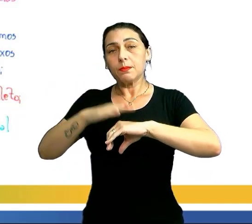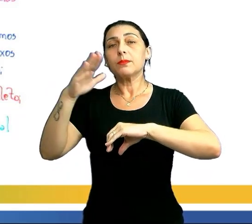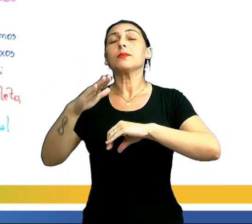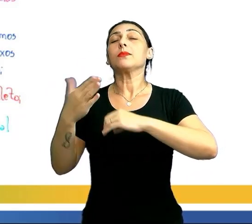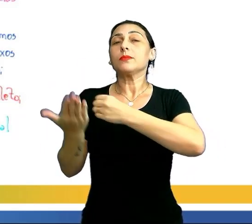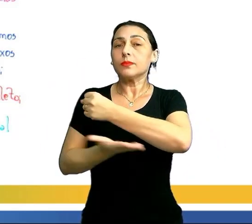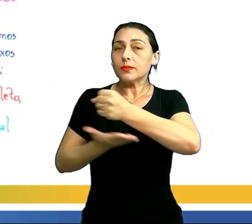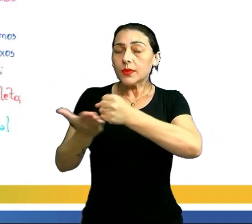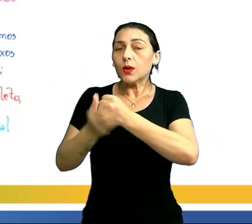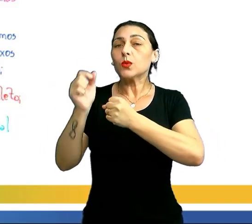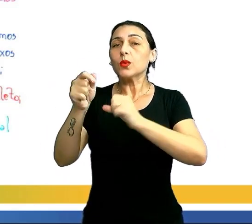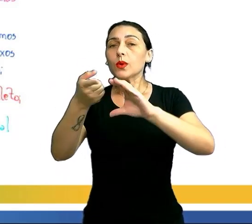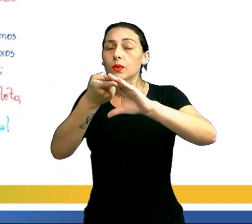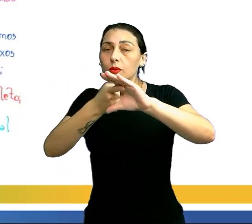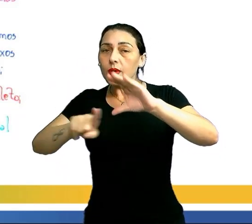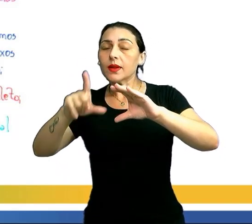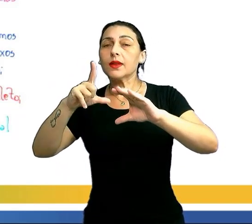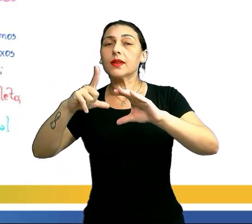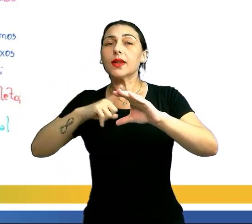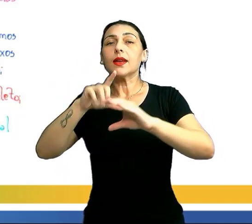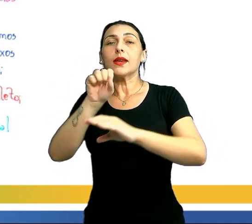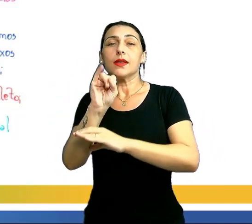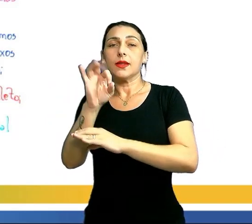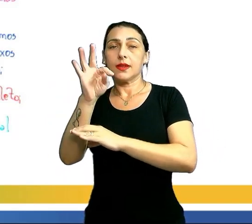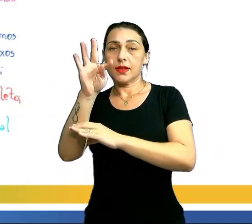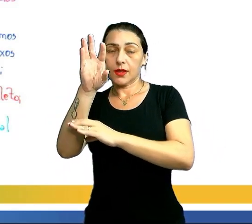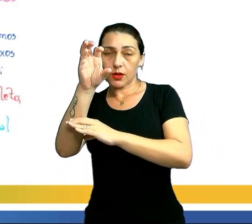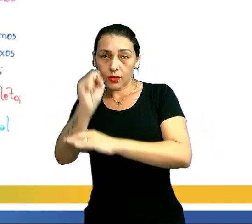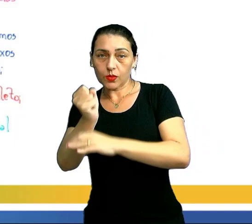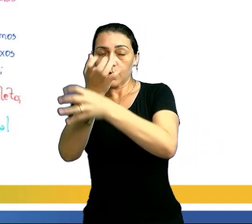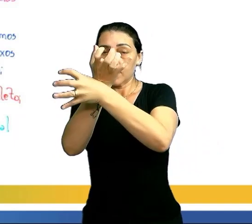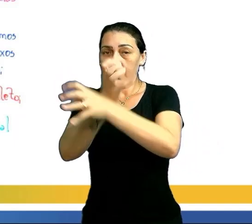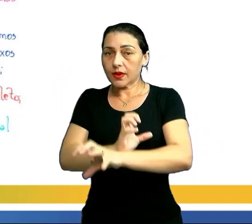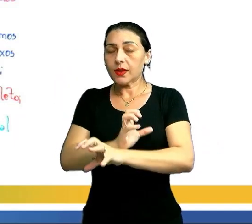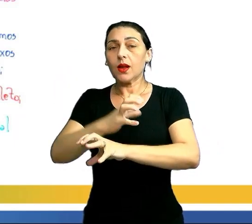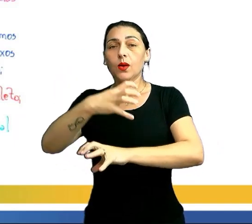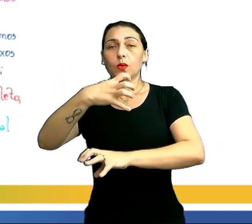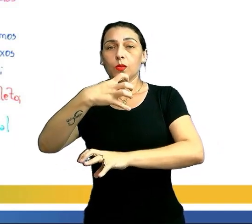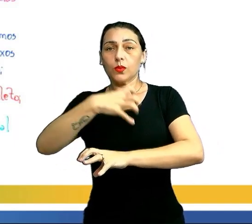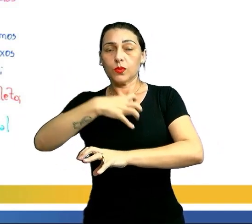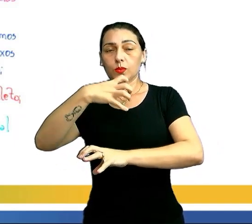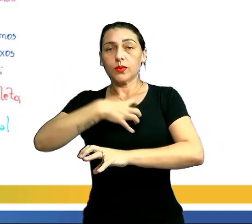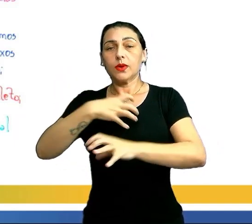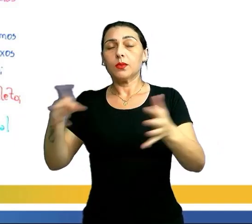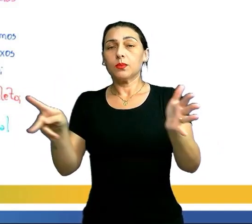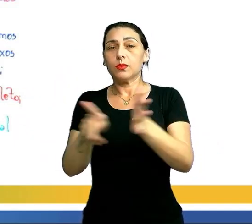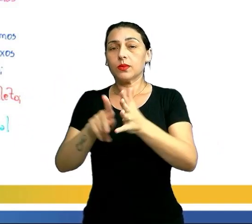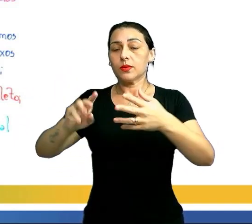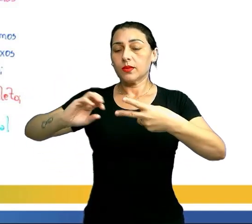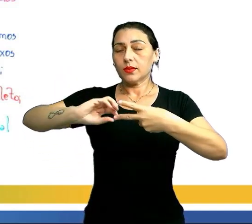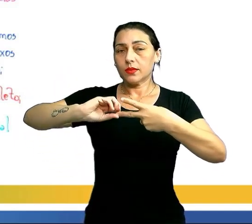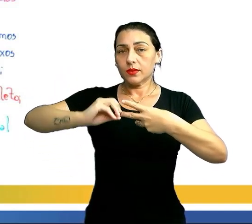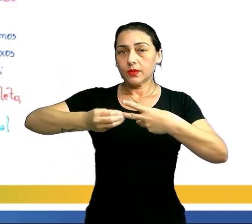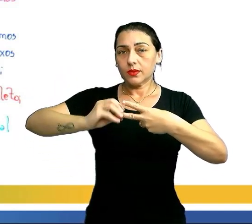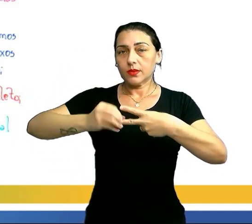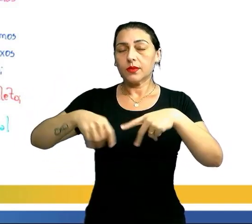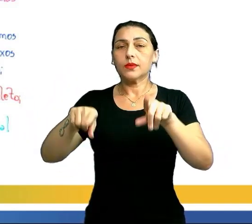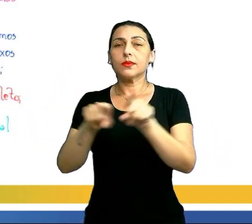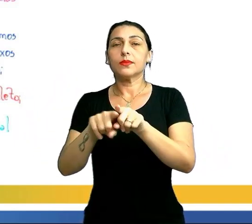procariontes. Apresentam citoesqueleto, que é o que dá uma forma à célula,